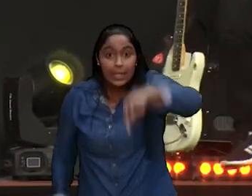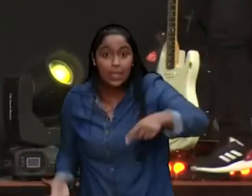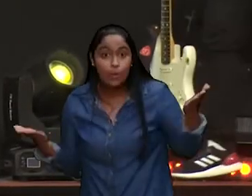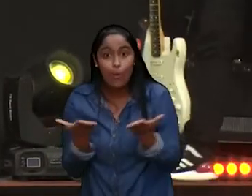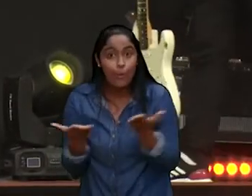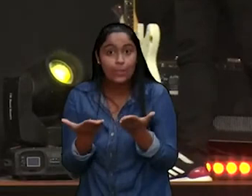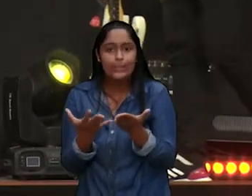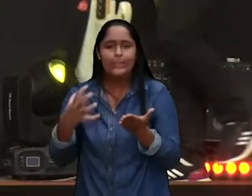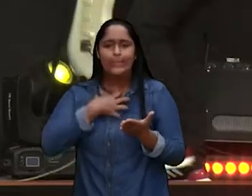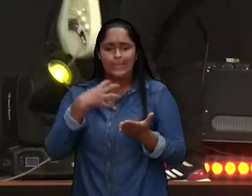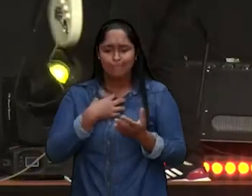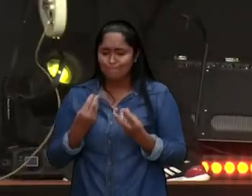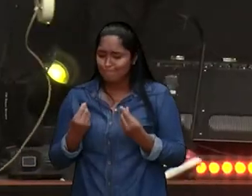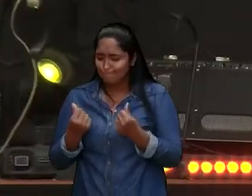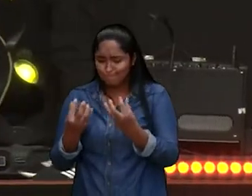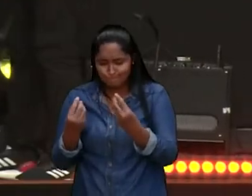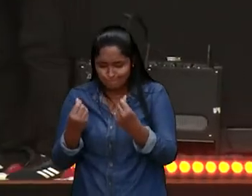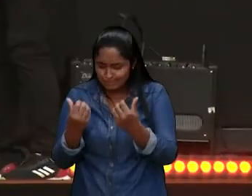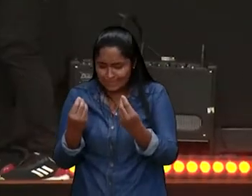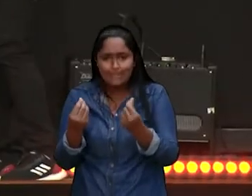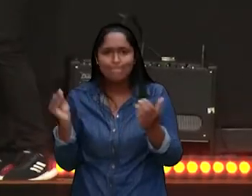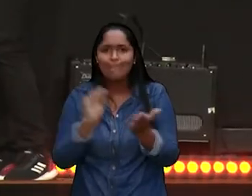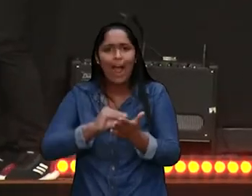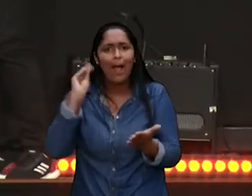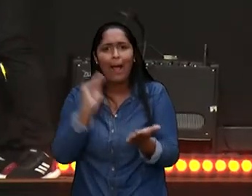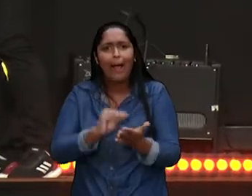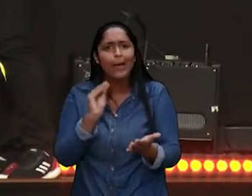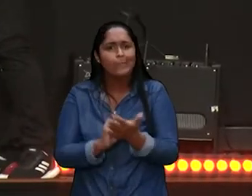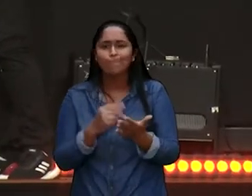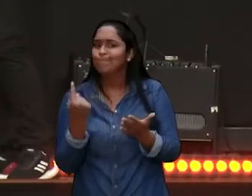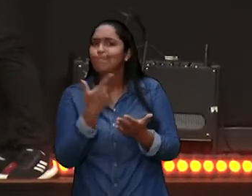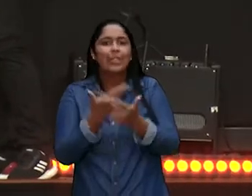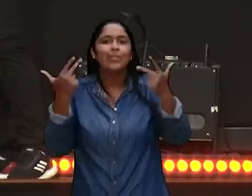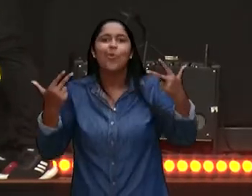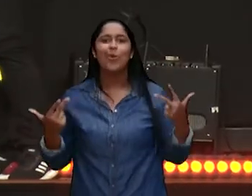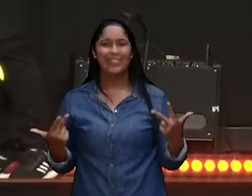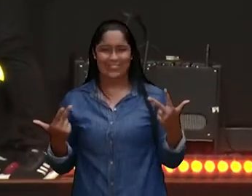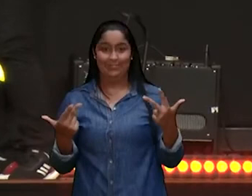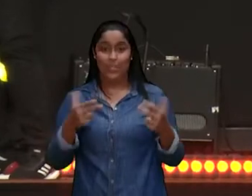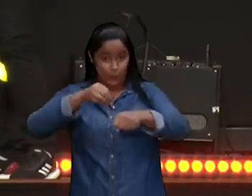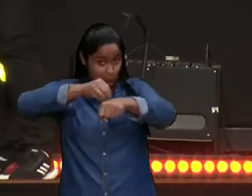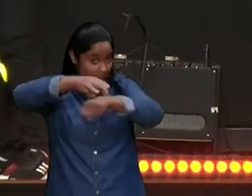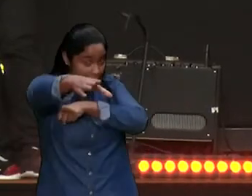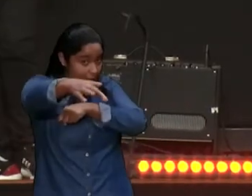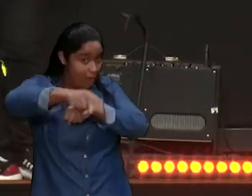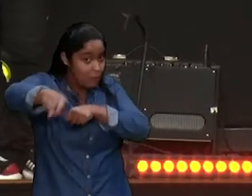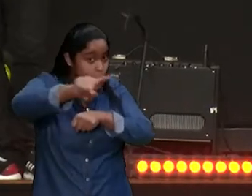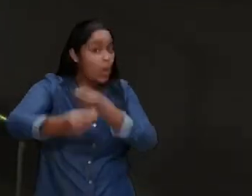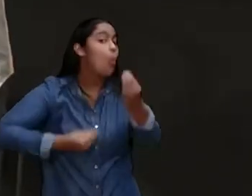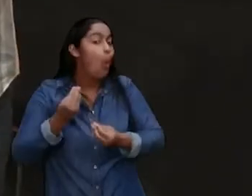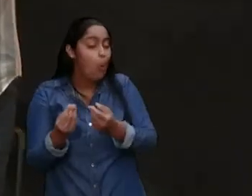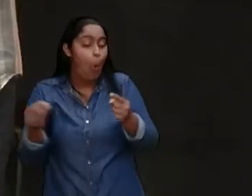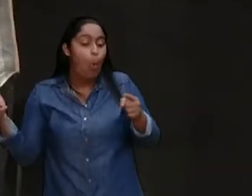falta alguma coisa eu queria te falar não dá para endireitar a vida se você não